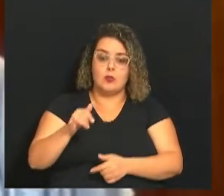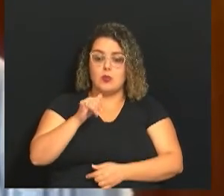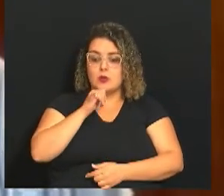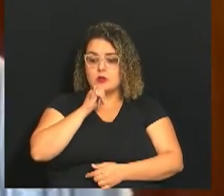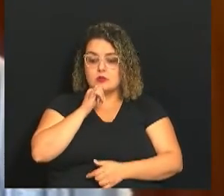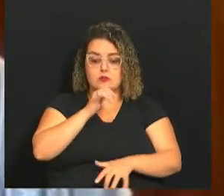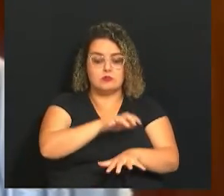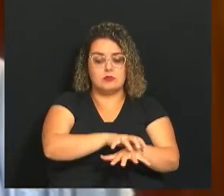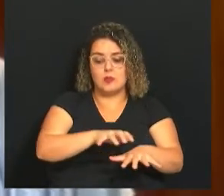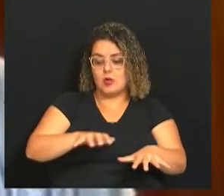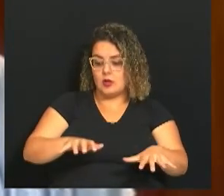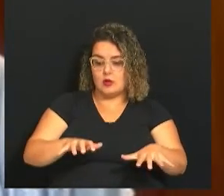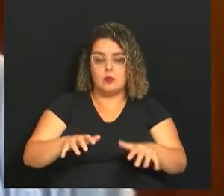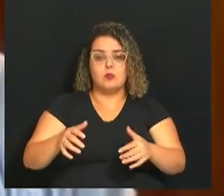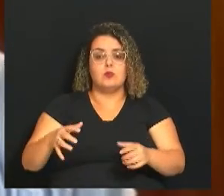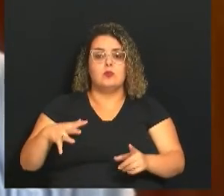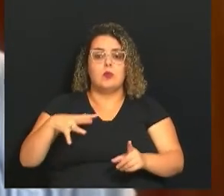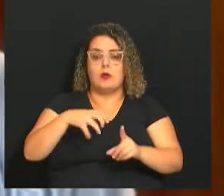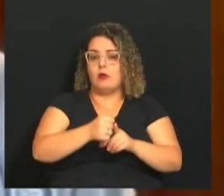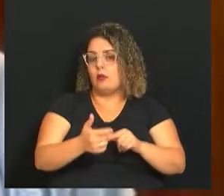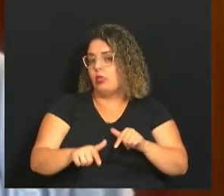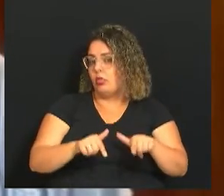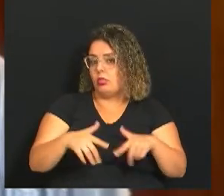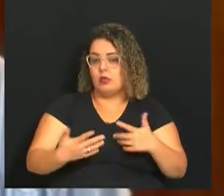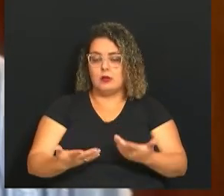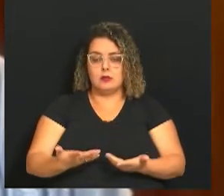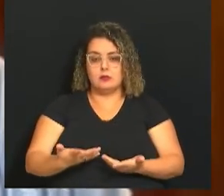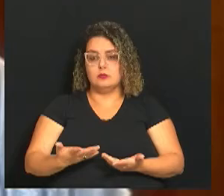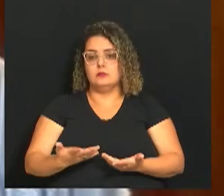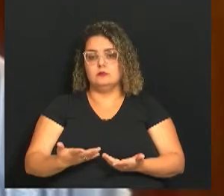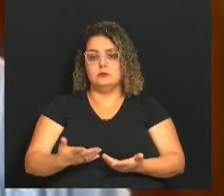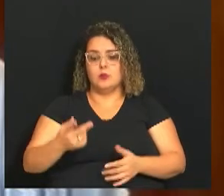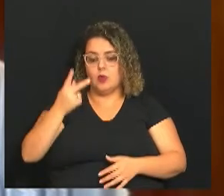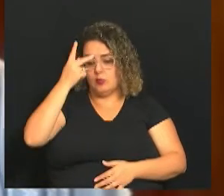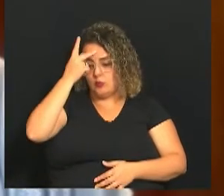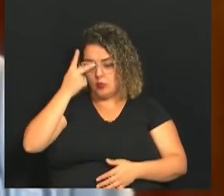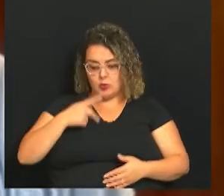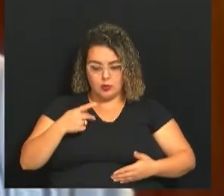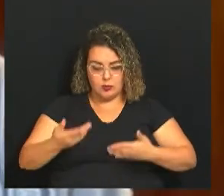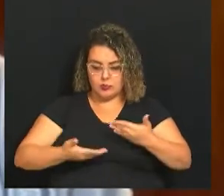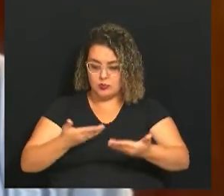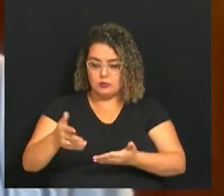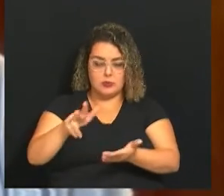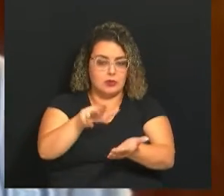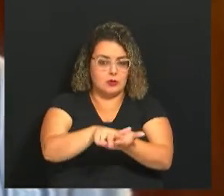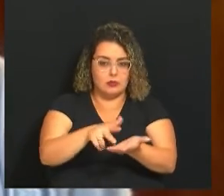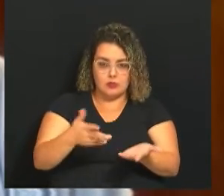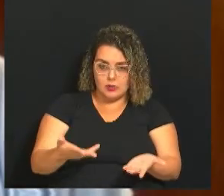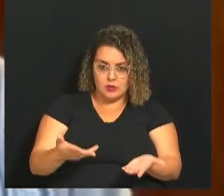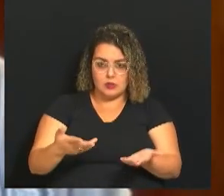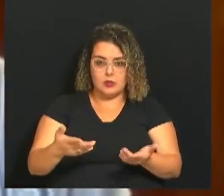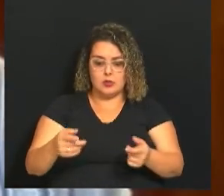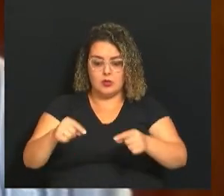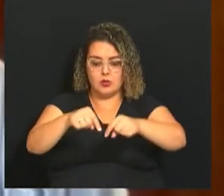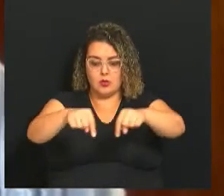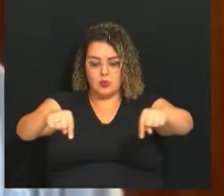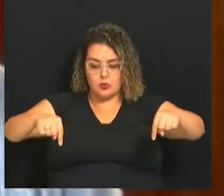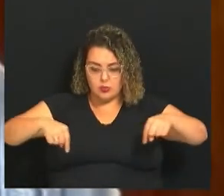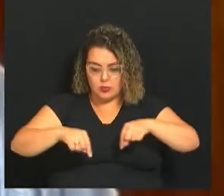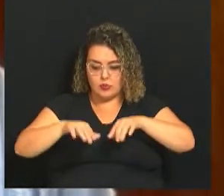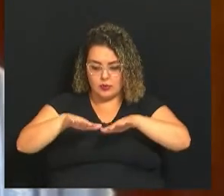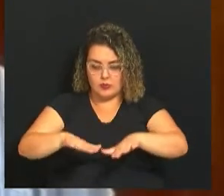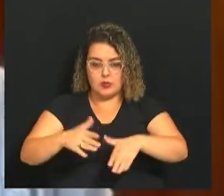um acidente de trabalho, um próprio tratamento, uma internação. Tudo isso vai gerar